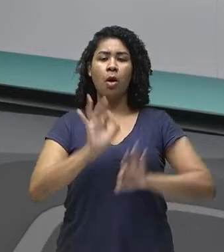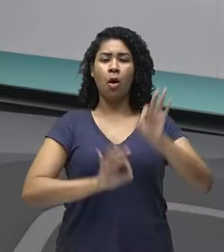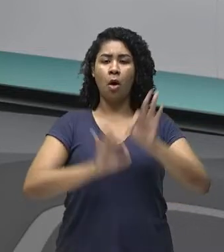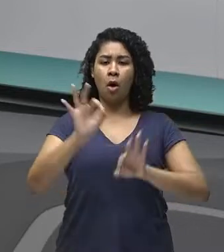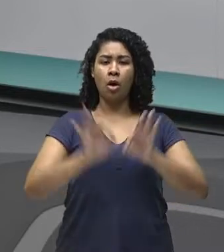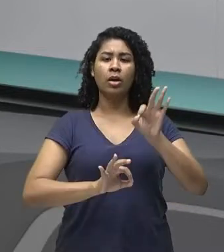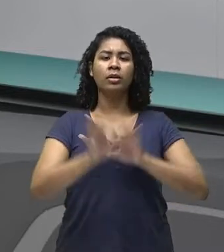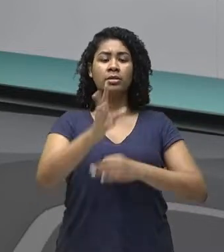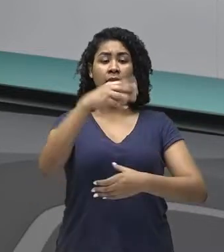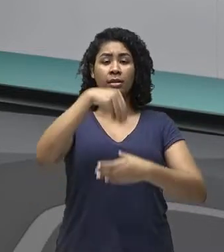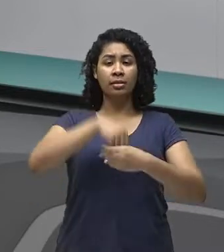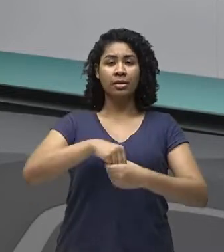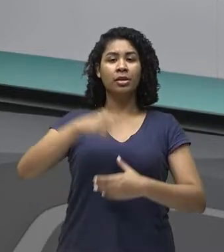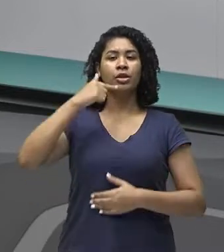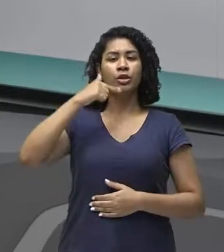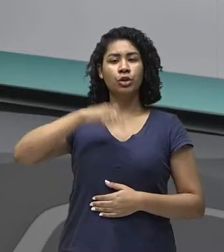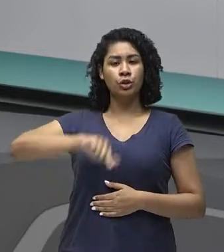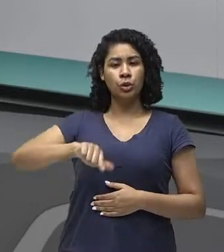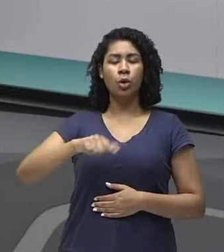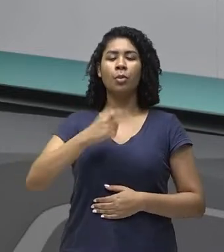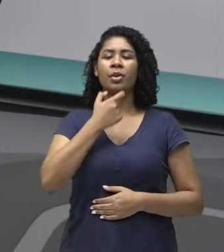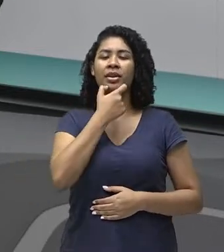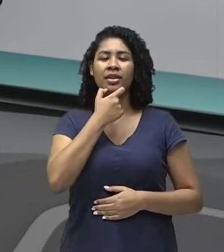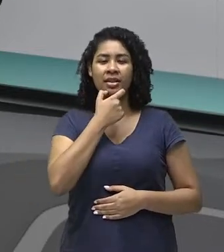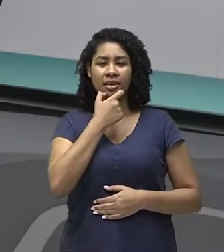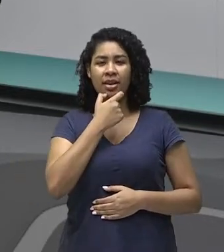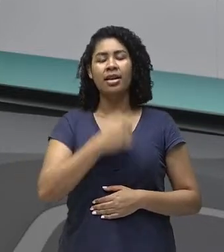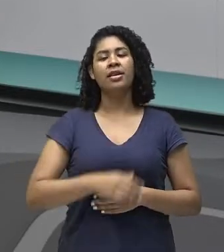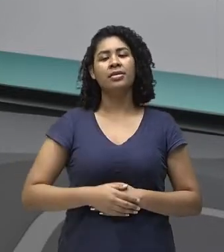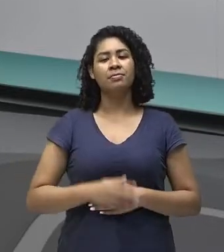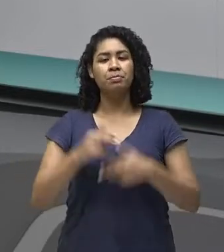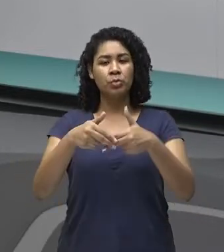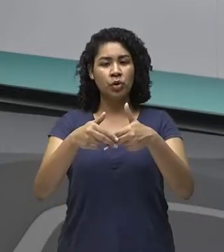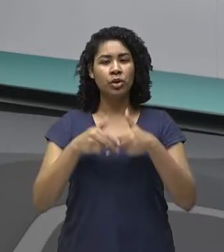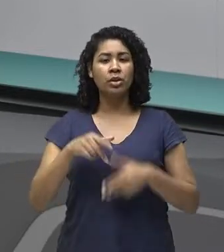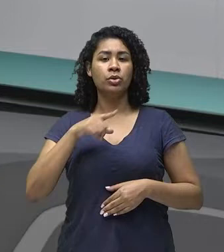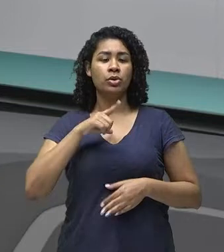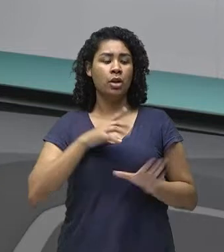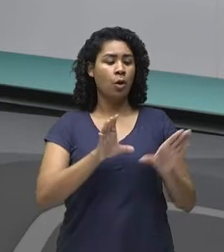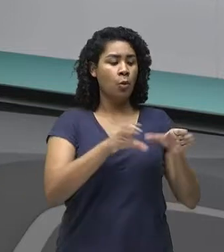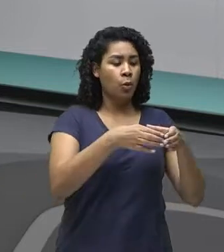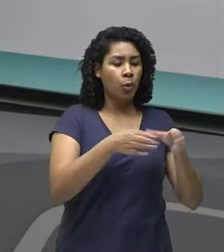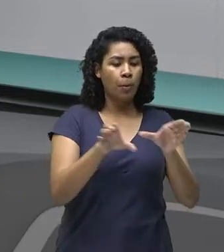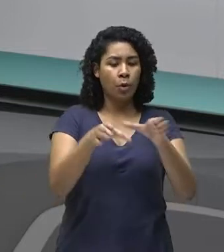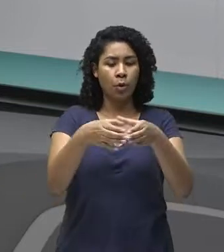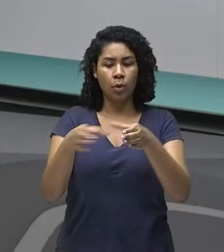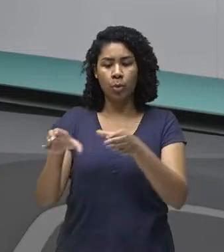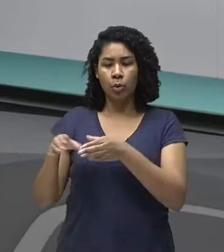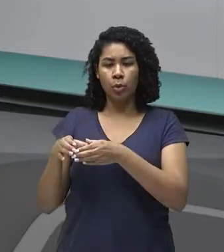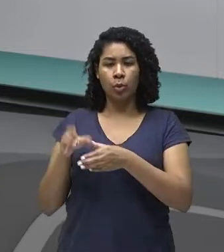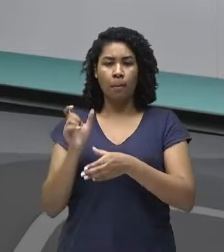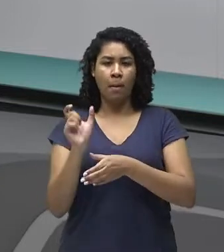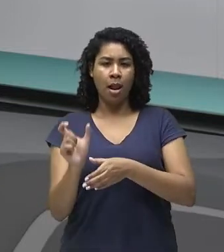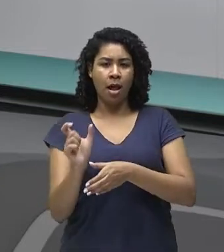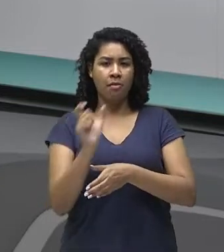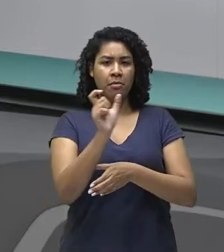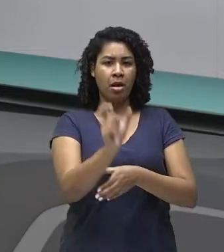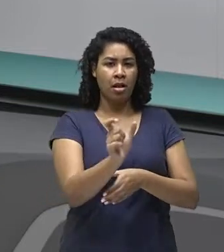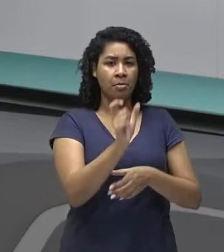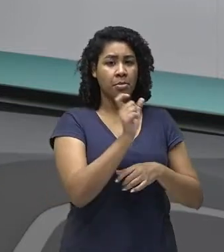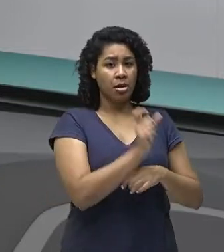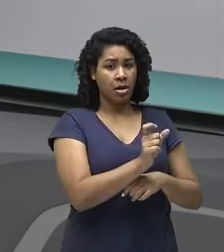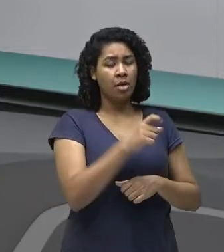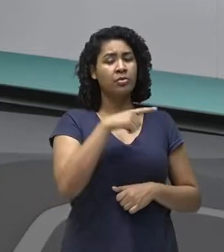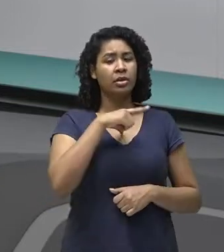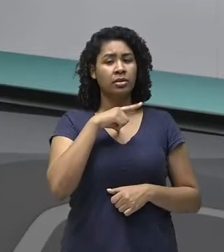nossa língua, dentro da língua inglesa, e elas são organizadas especificamente porque elas possuem